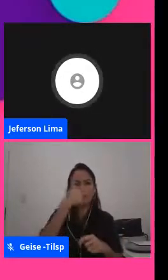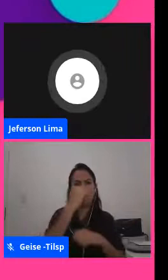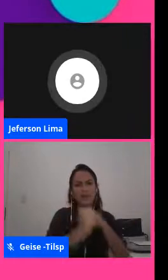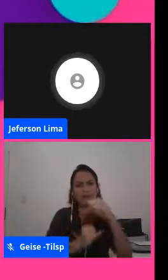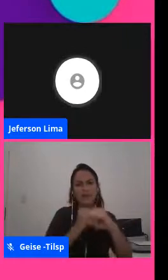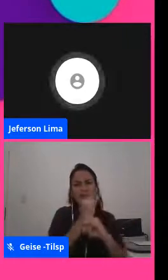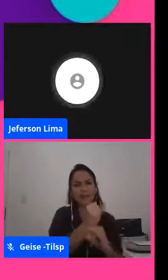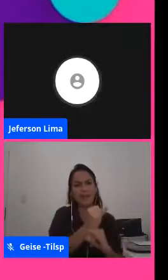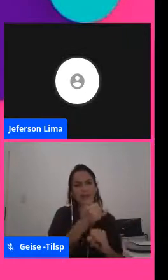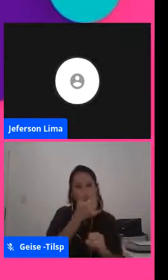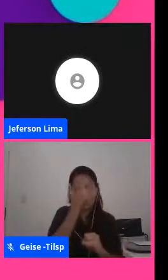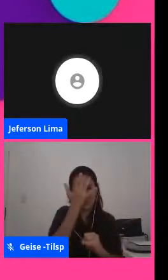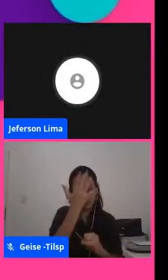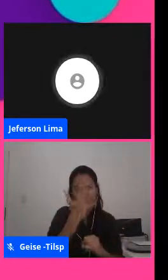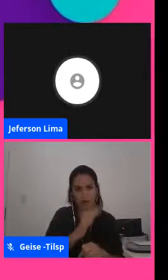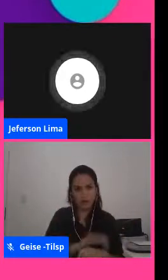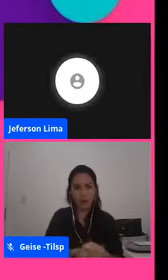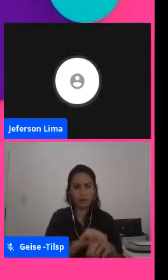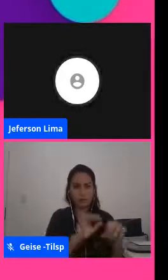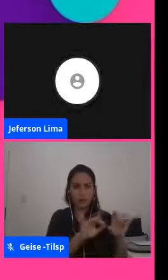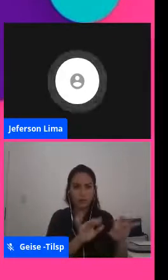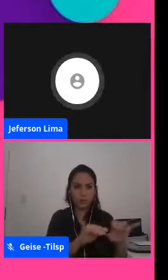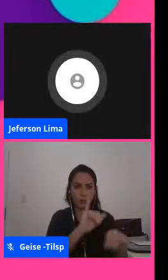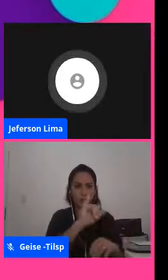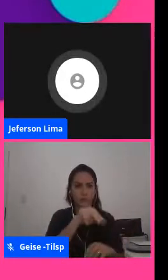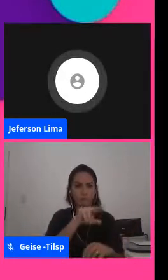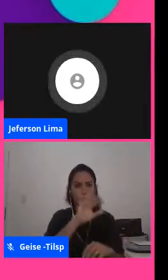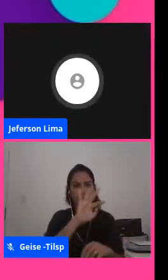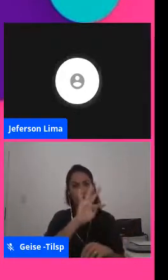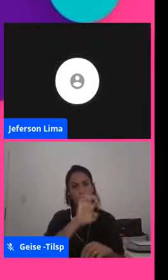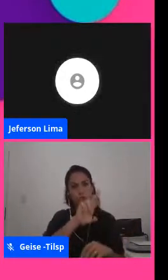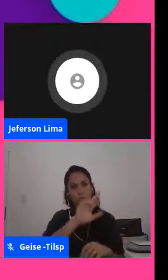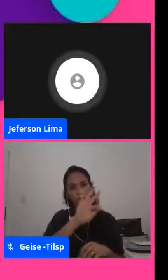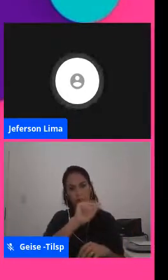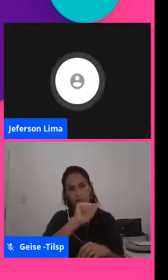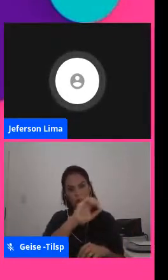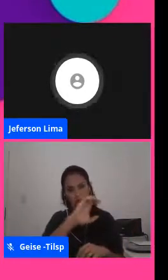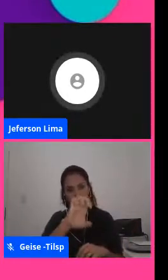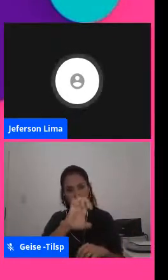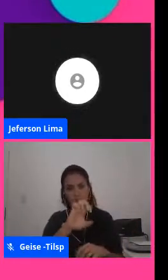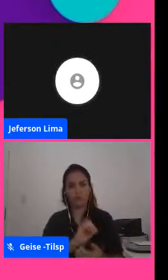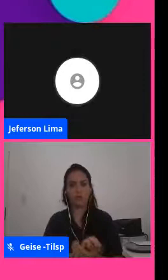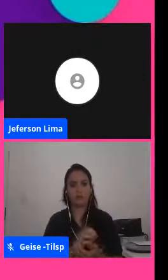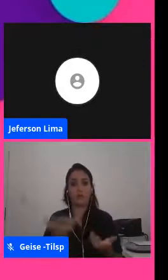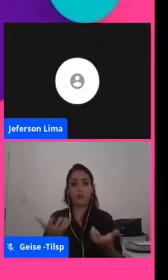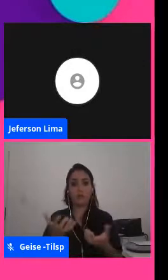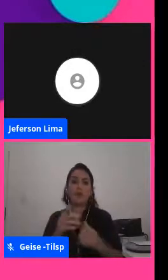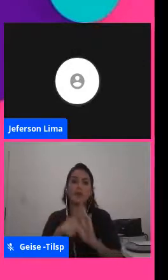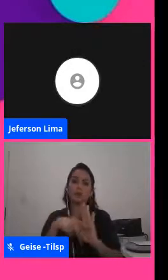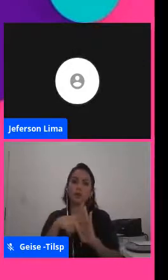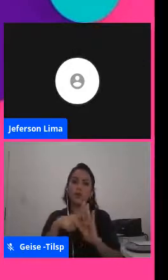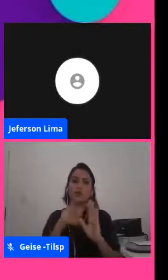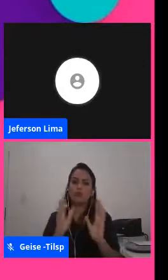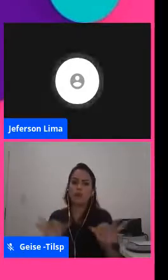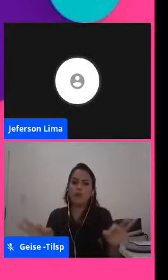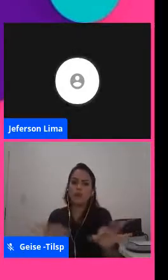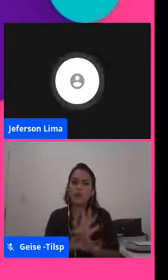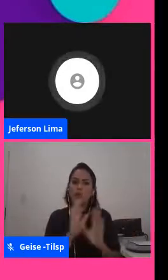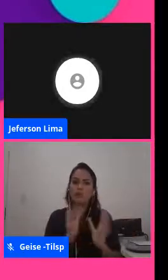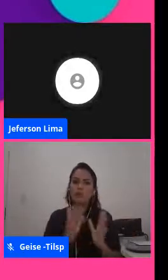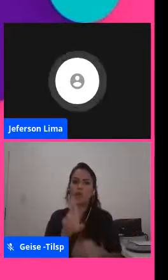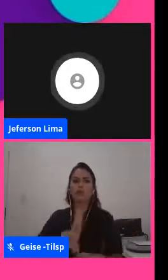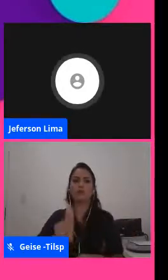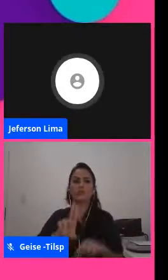está no Google Cloud, aquela coisa que eu falei que não é muito recomendada. Ou eu não quero setar nada por enquanto. Eu quero utilizar um projeto existente.